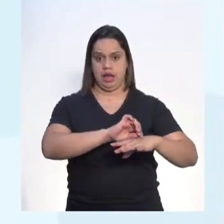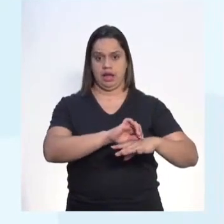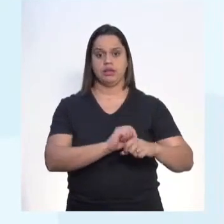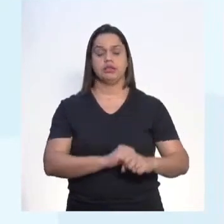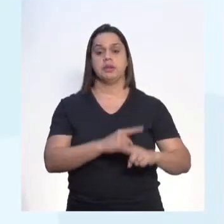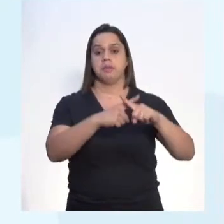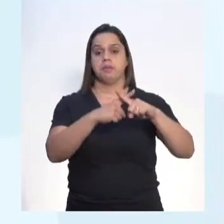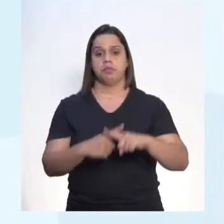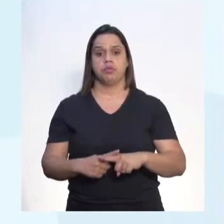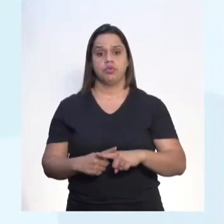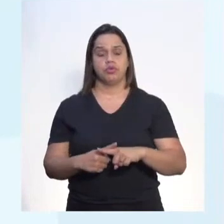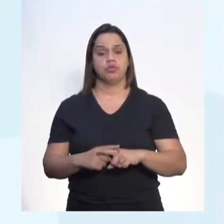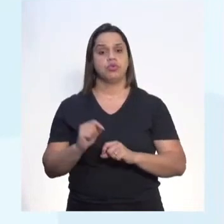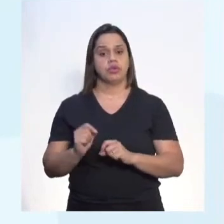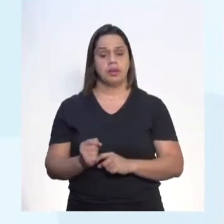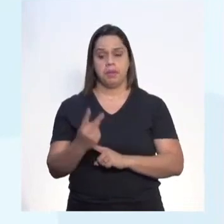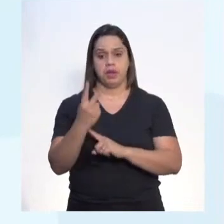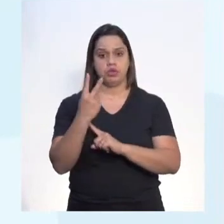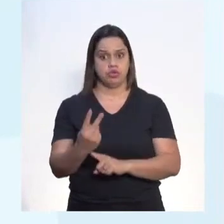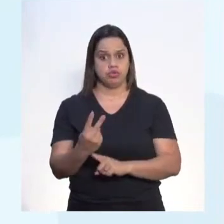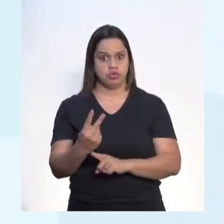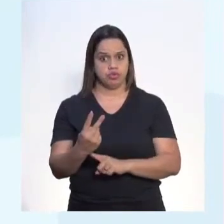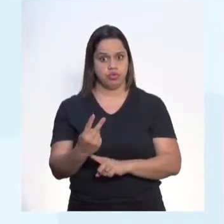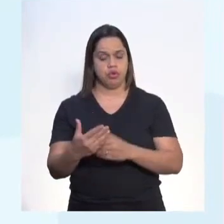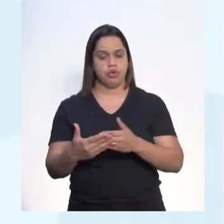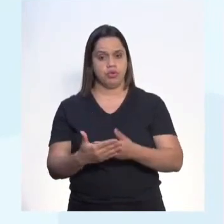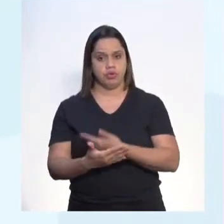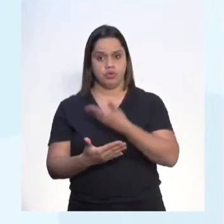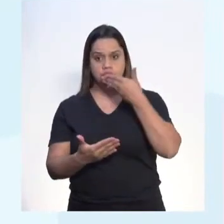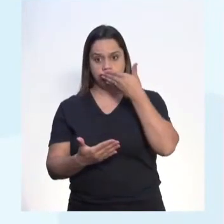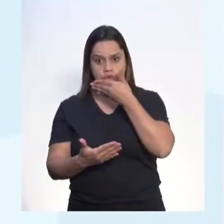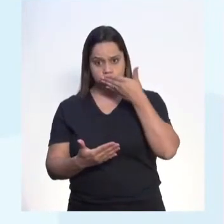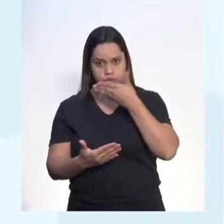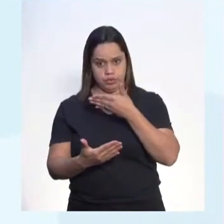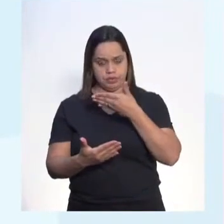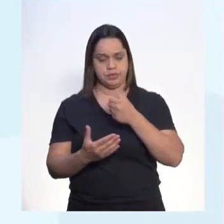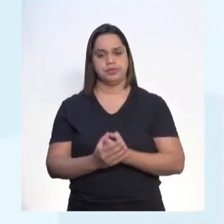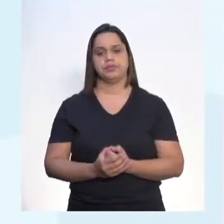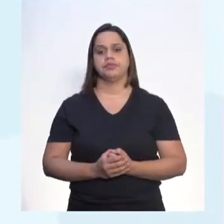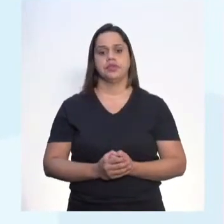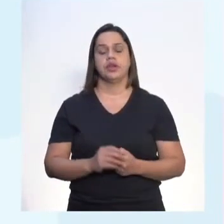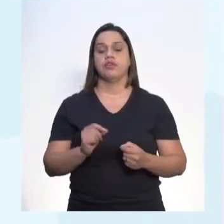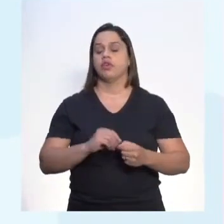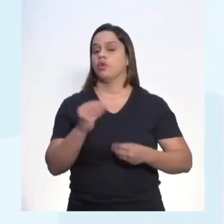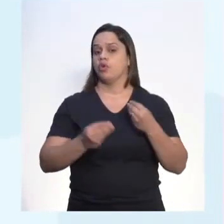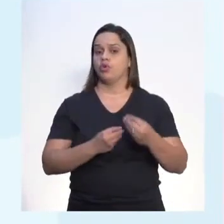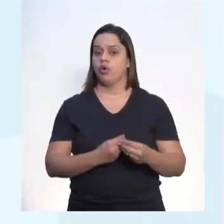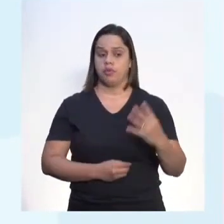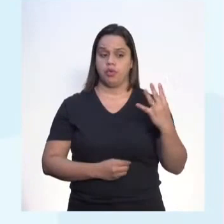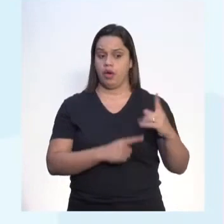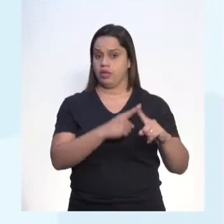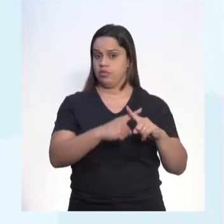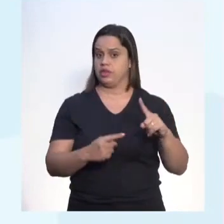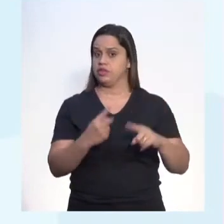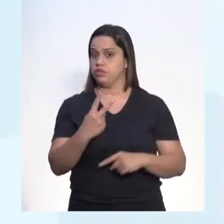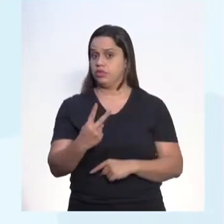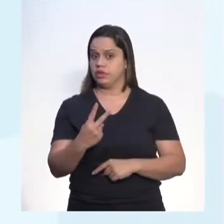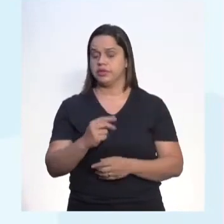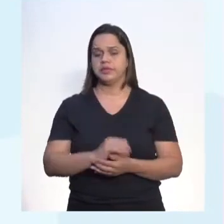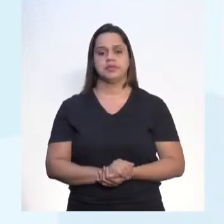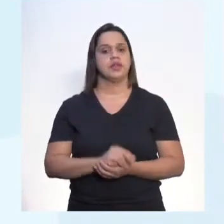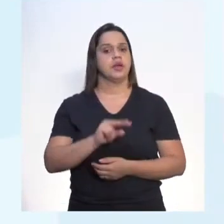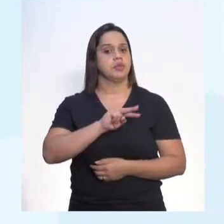e multiplico pelos 2 tipos de pratos de sobremesa. Quanto que é 4 vezes 2?